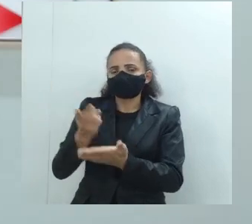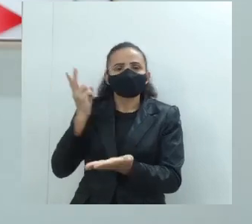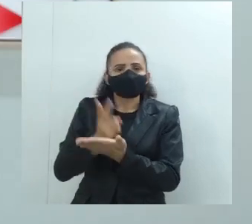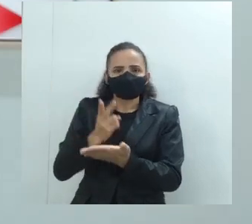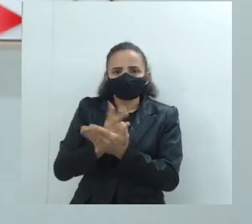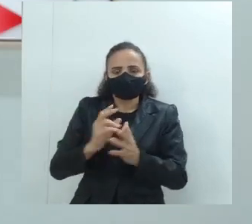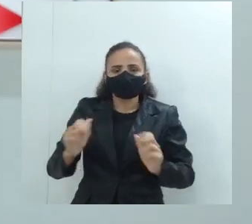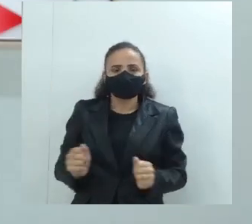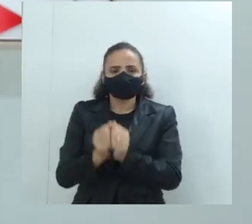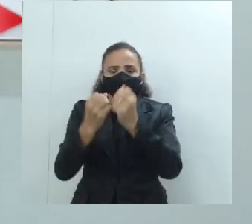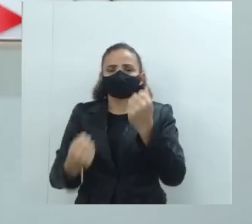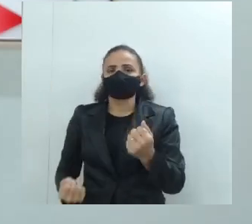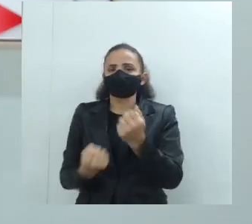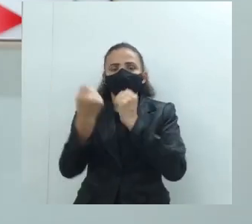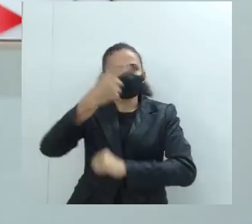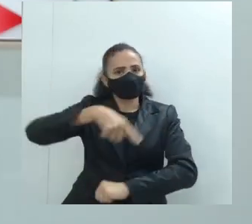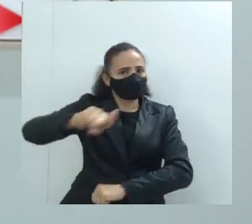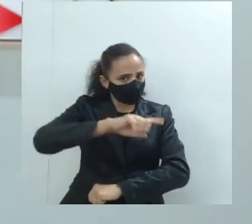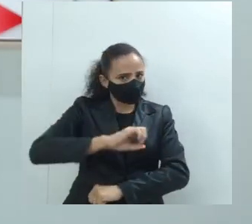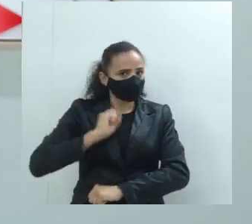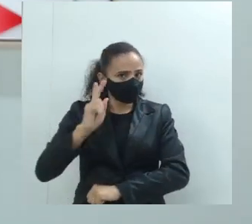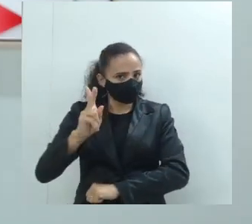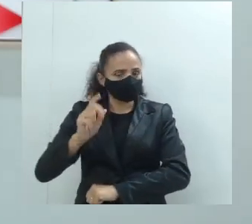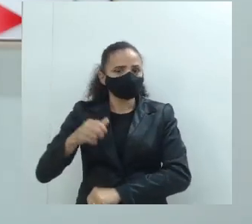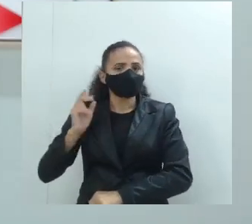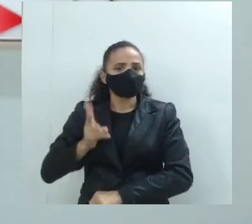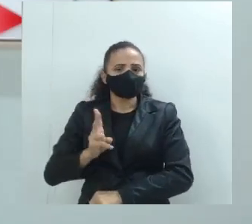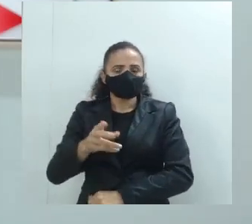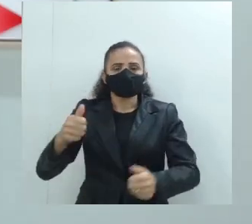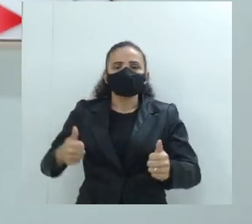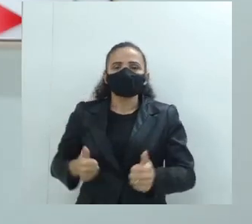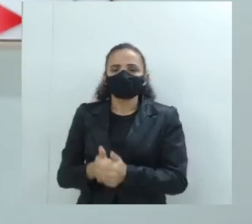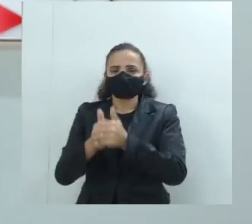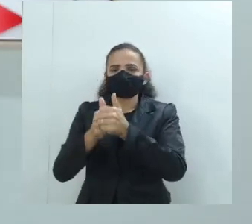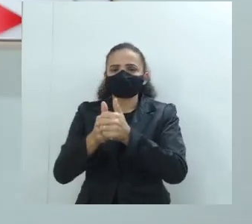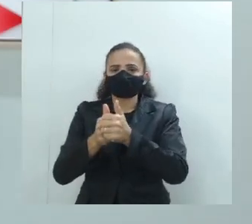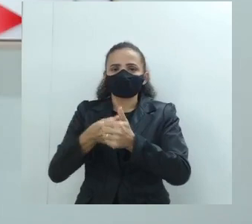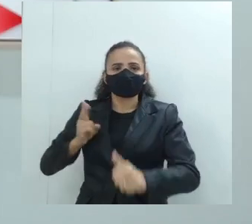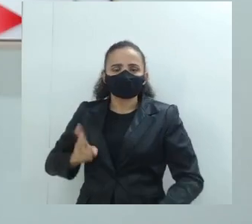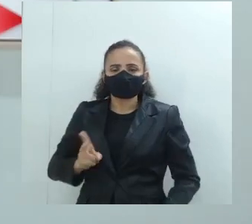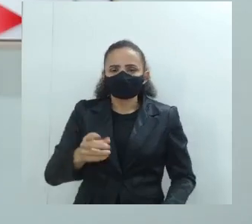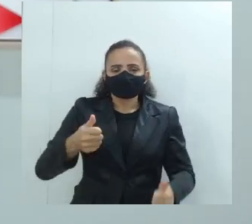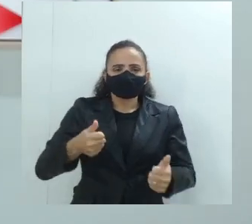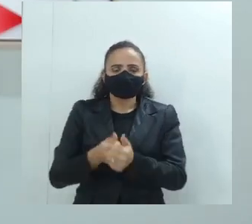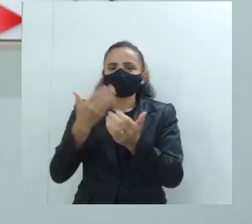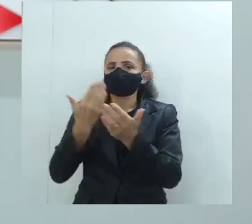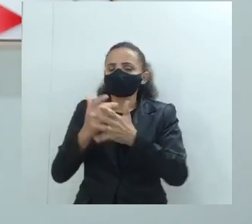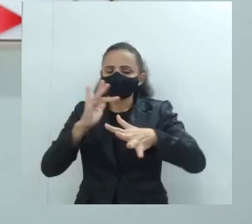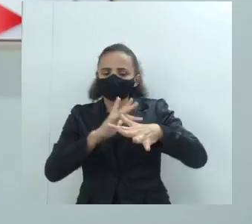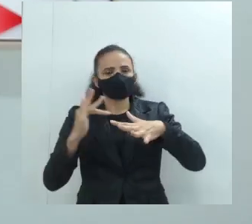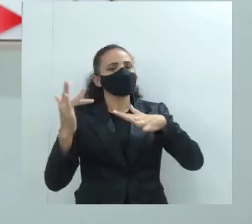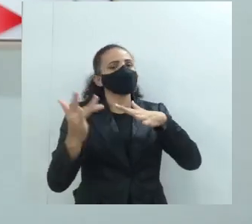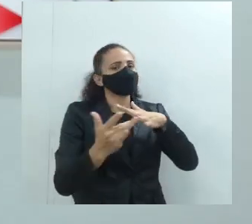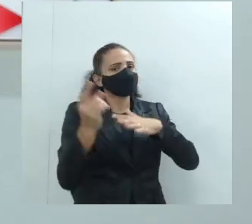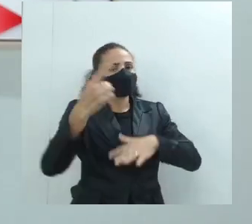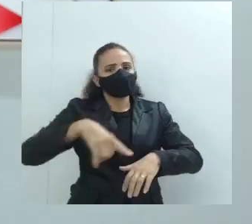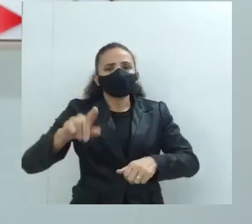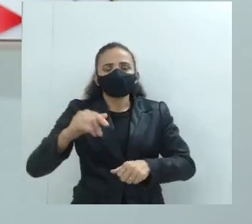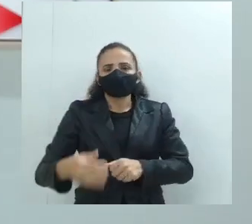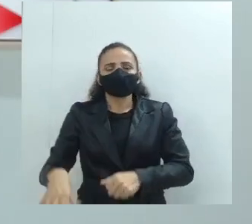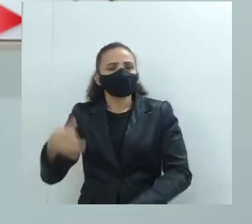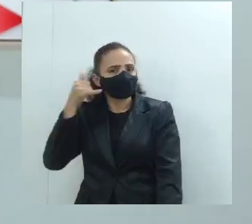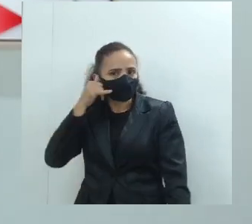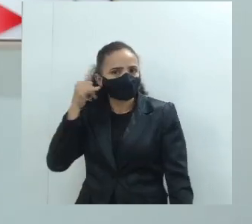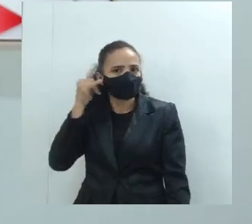aí dando apoio a vocês, tá bom? Segue com a gente, não deixa de estar plugado nas redes sociais. Você que está aí no